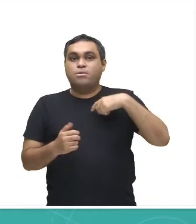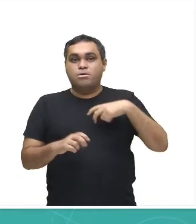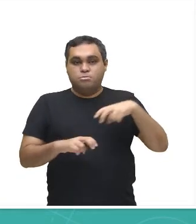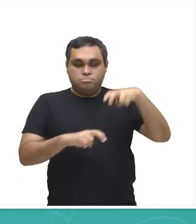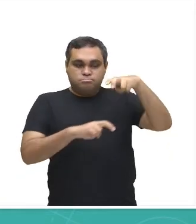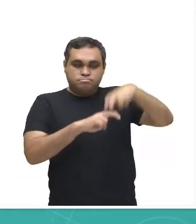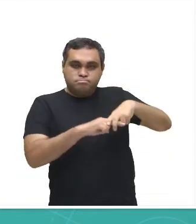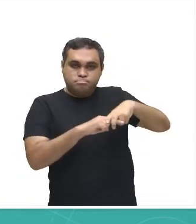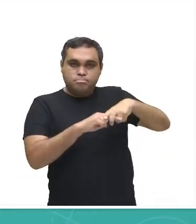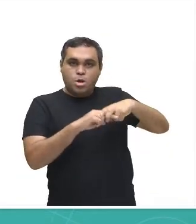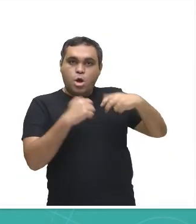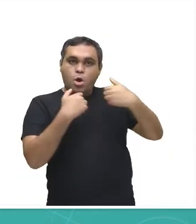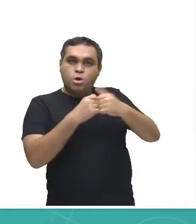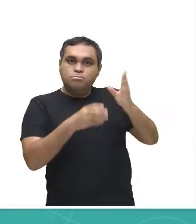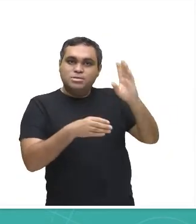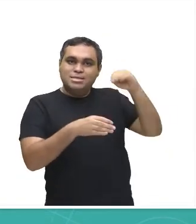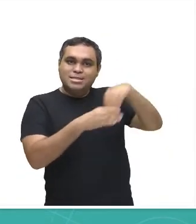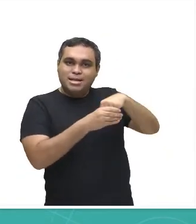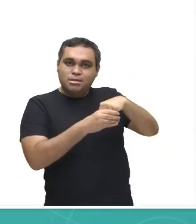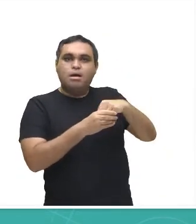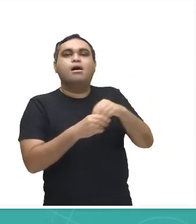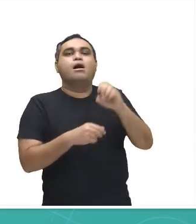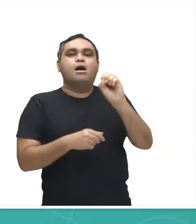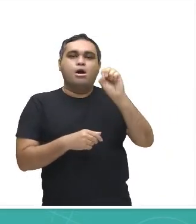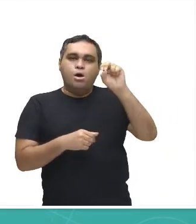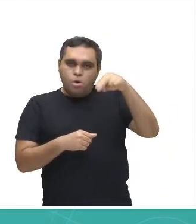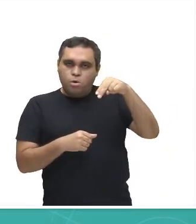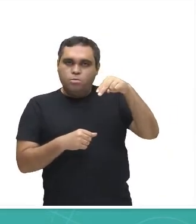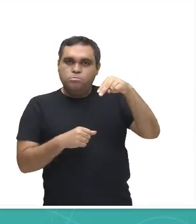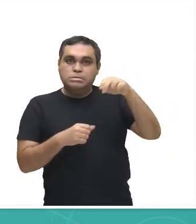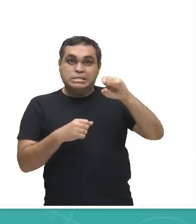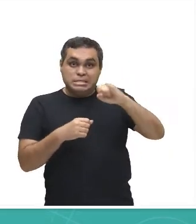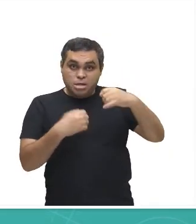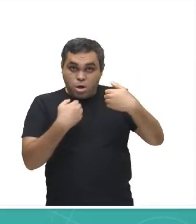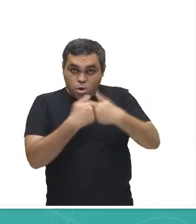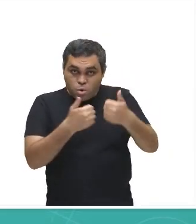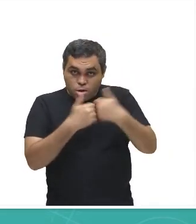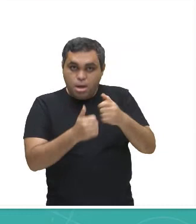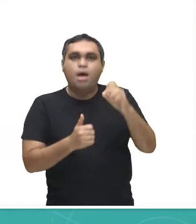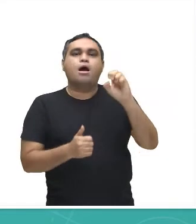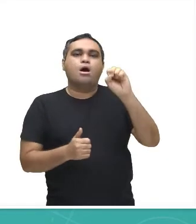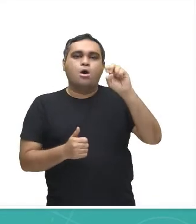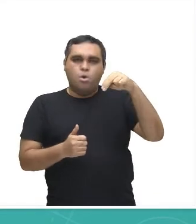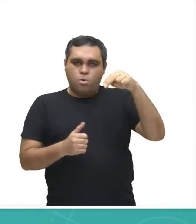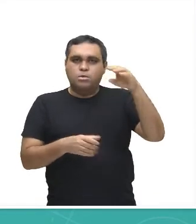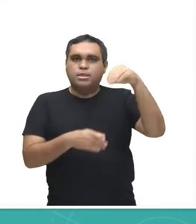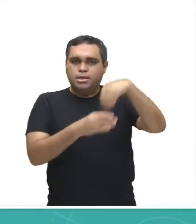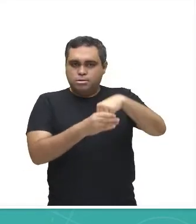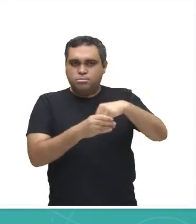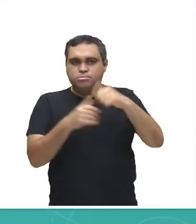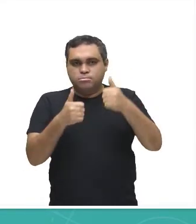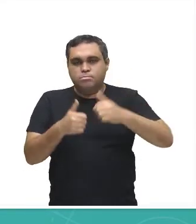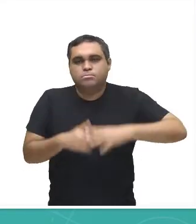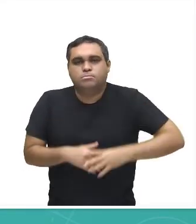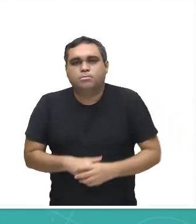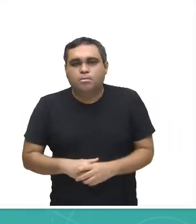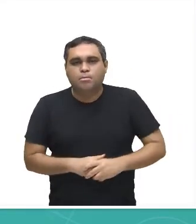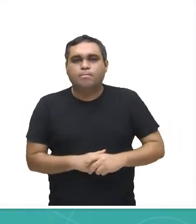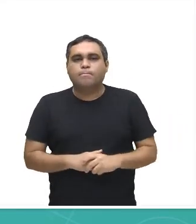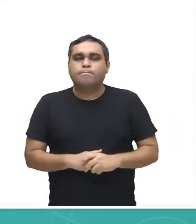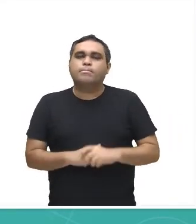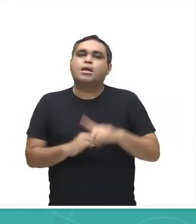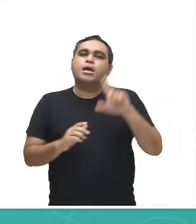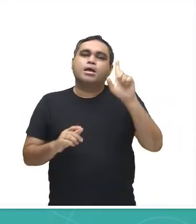no avião, é on, tá? A preposição que você vai usar é on, ok? Então, já sabem que eu vou usar para